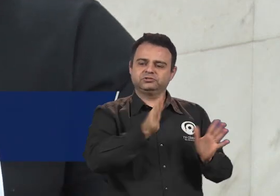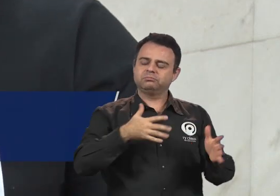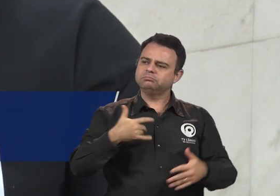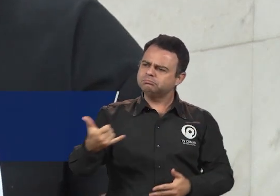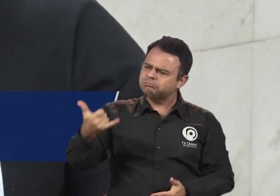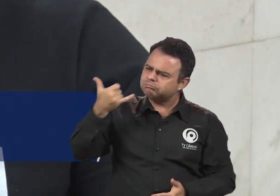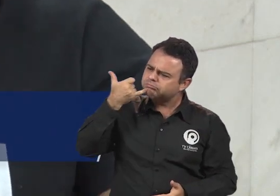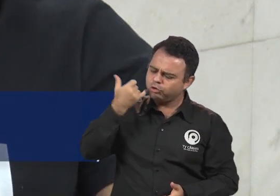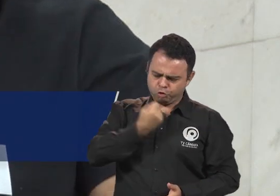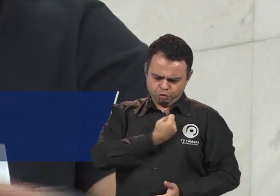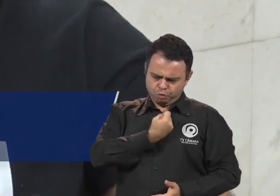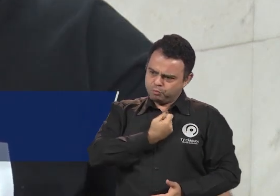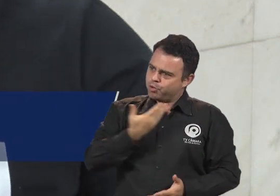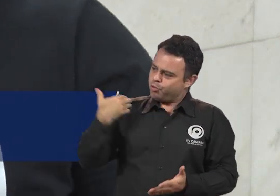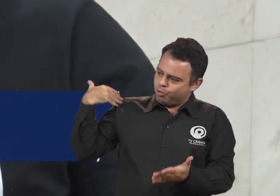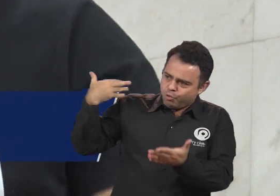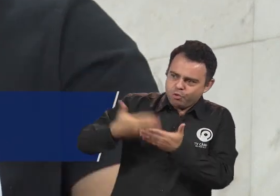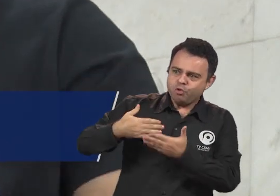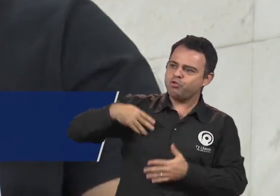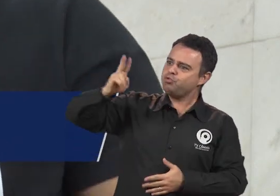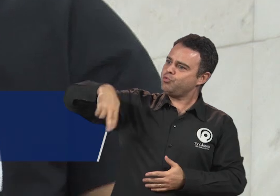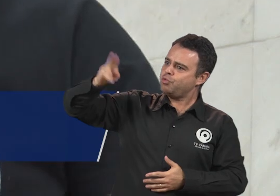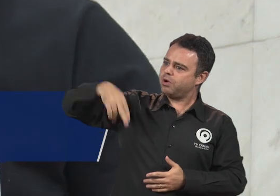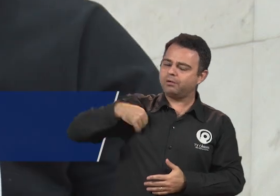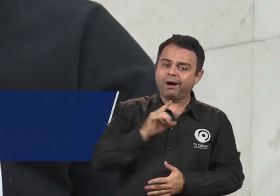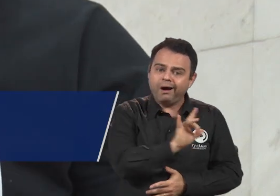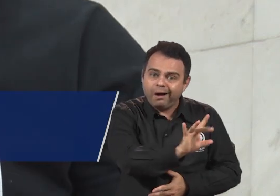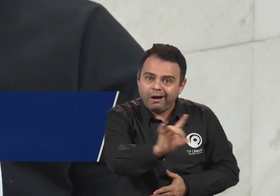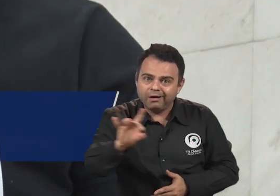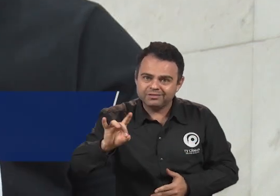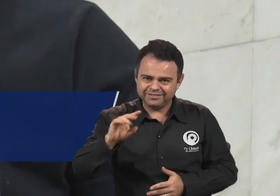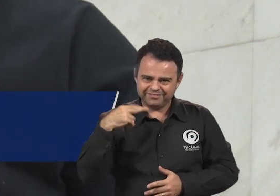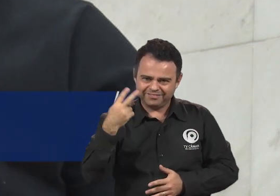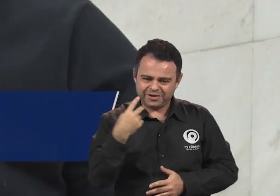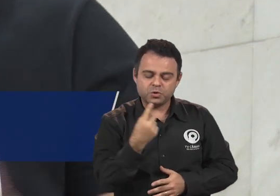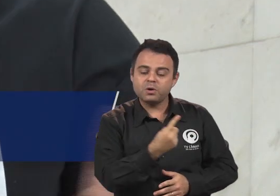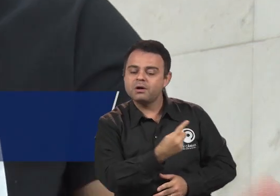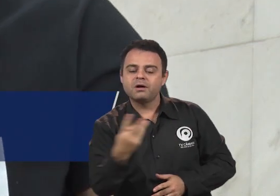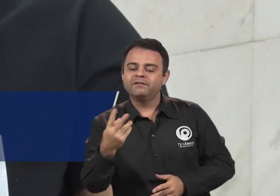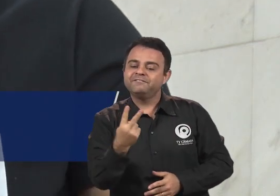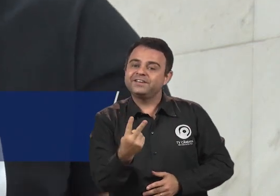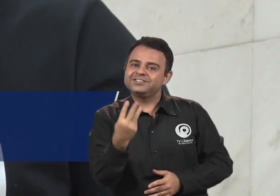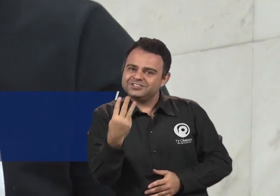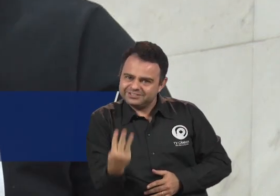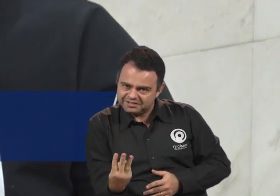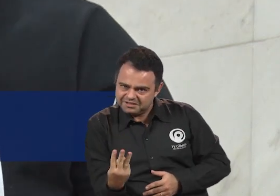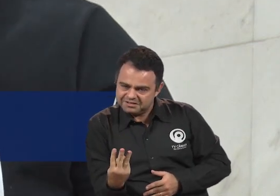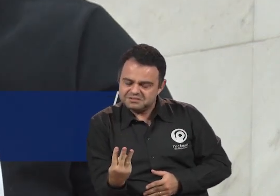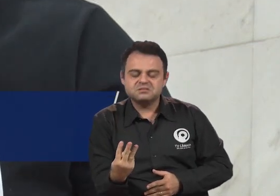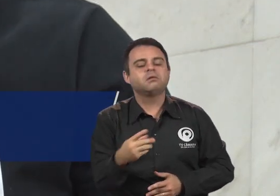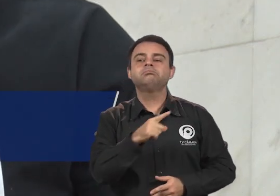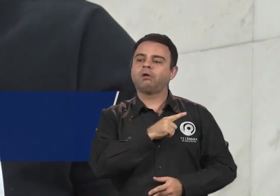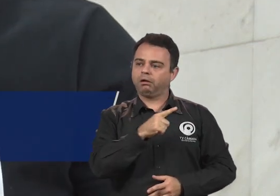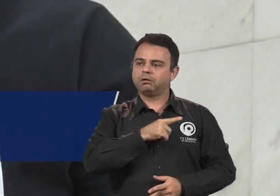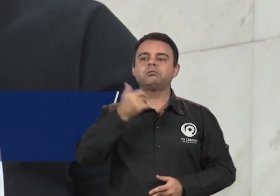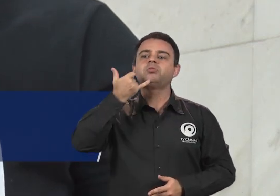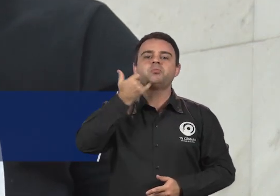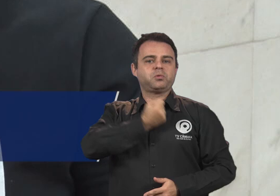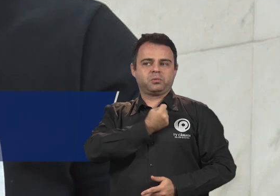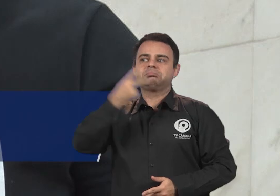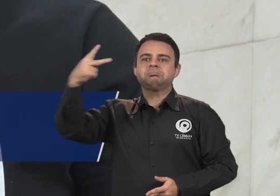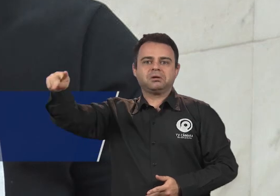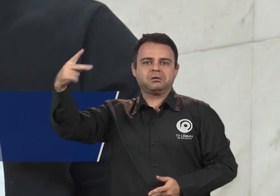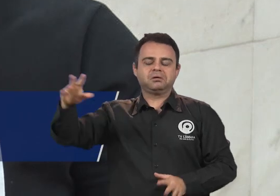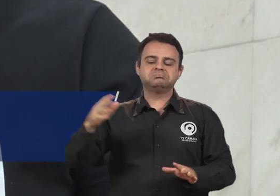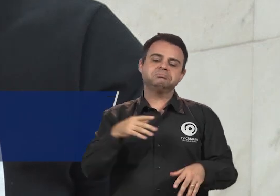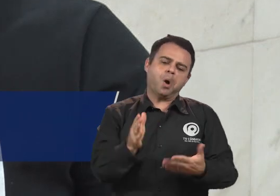prefeito. Hoje, acho que os 23 têm o telefone do nosso prefeito, seja a oposição ou seja quem está na base do governo.